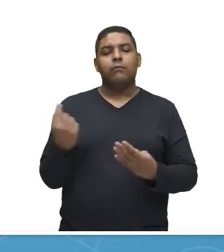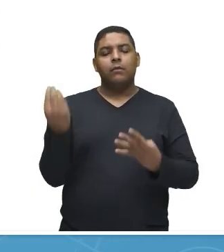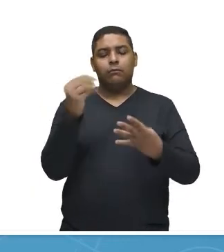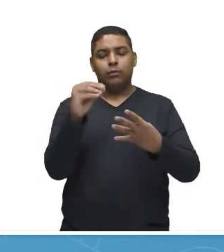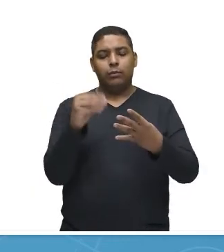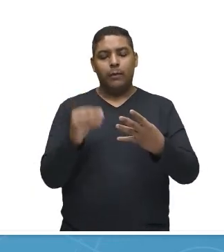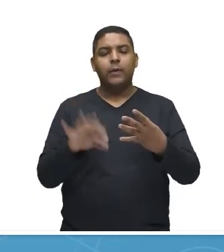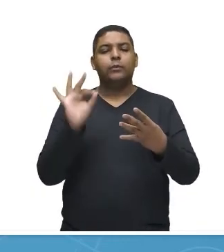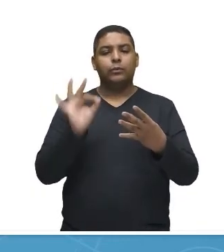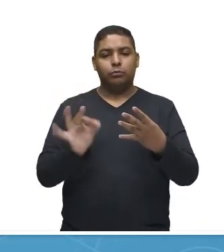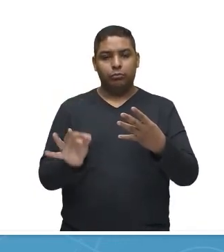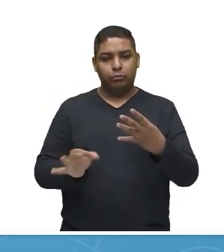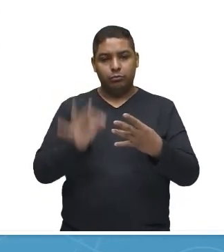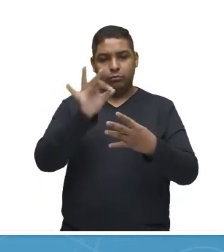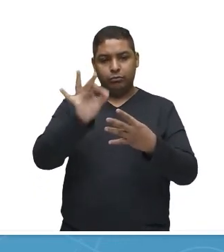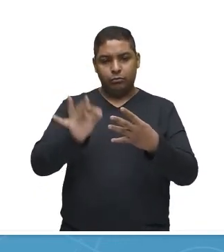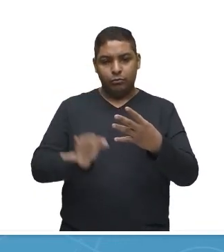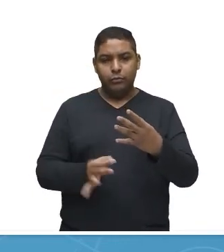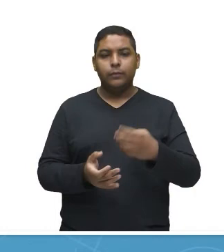Vamos prosseguir?